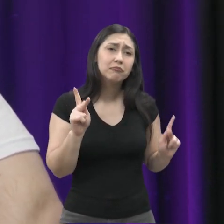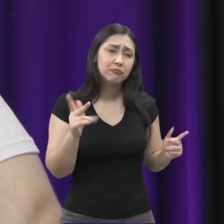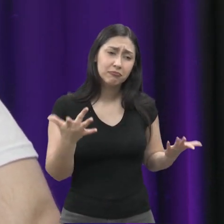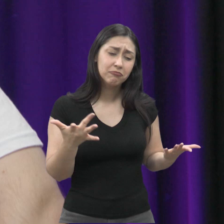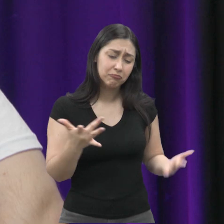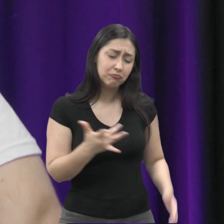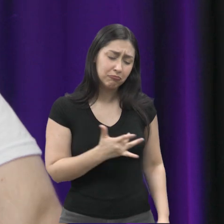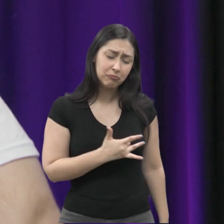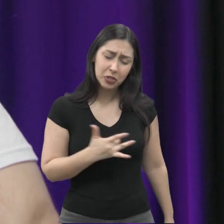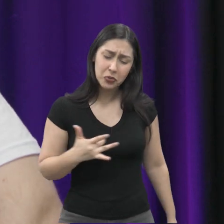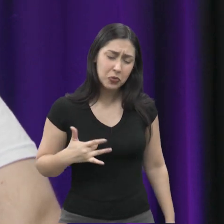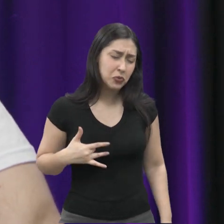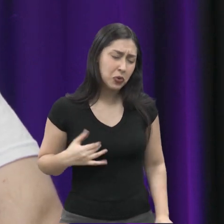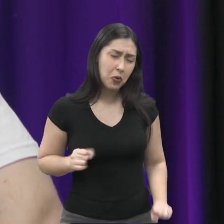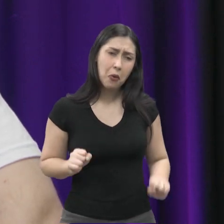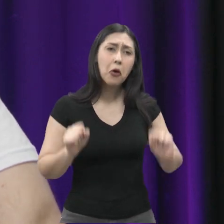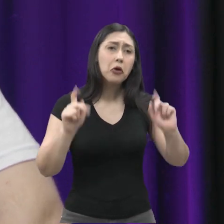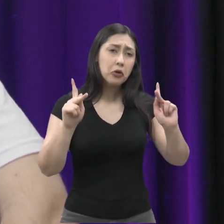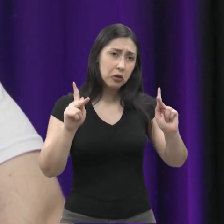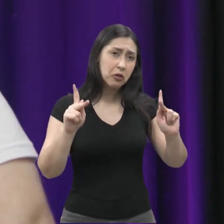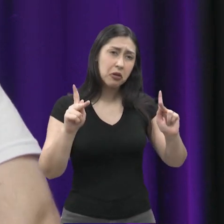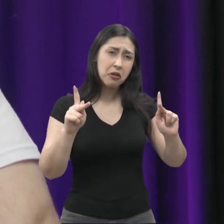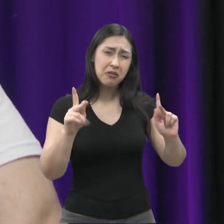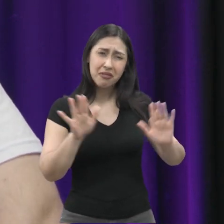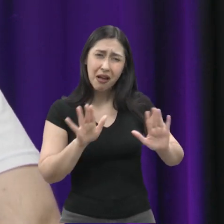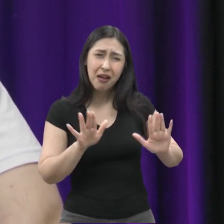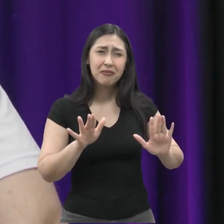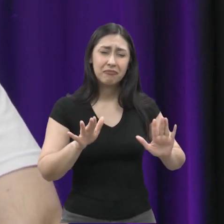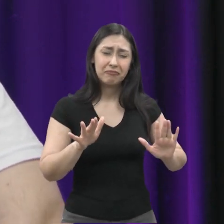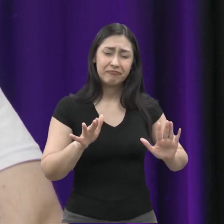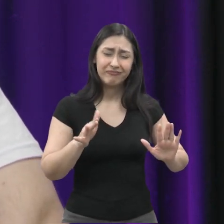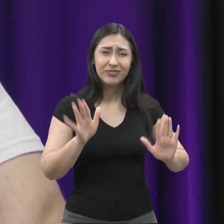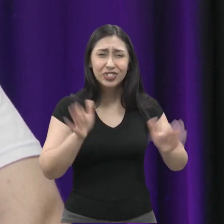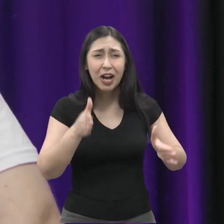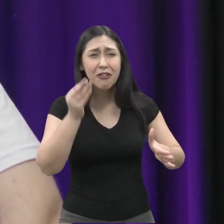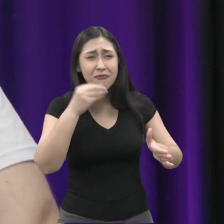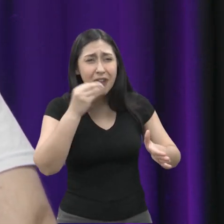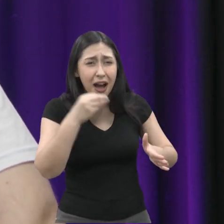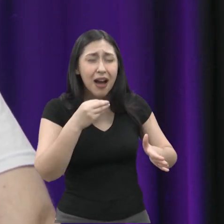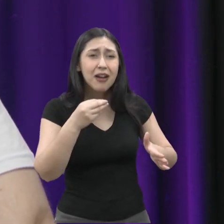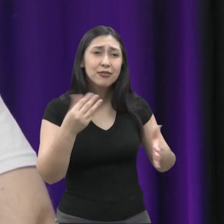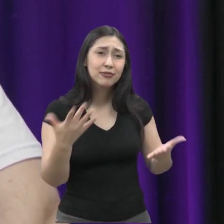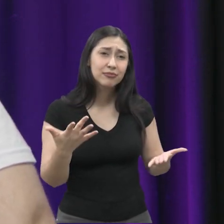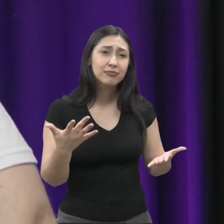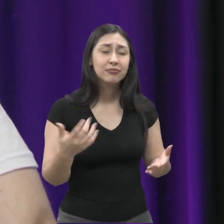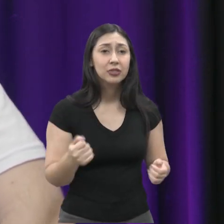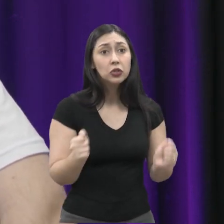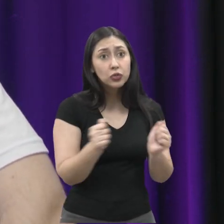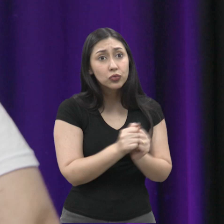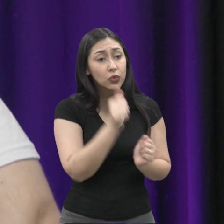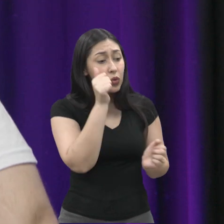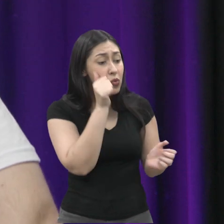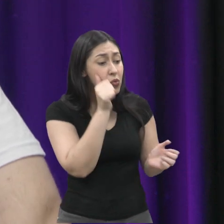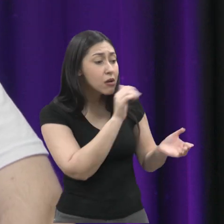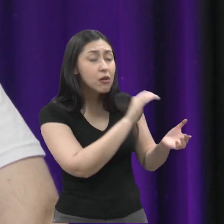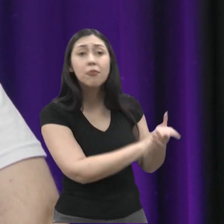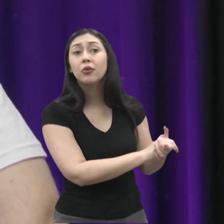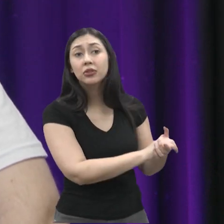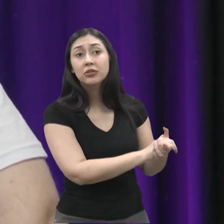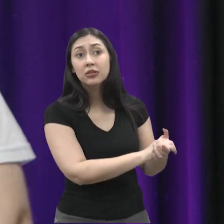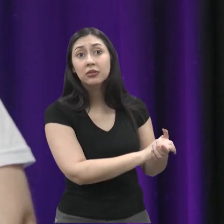com a saúde bastante debilitada também, viveu pouco mais de 2 anos após deixar o Brasil. A sua esposa, Dona Teresa